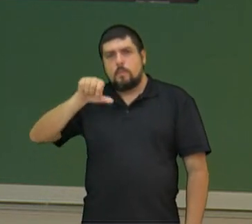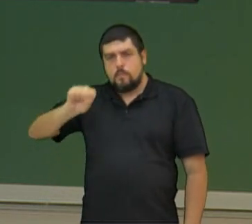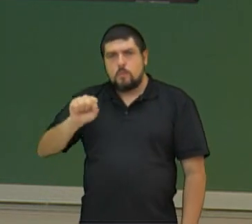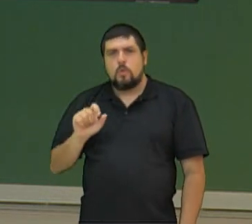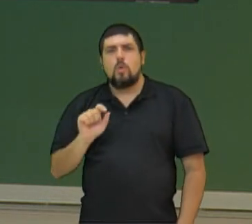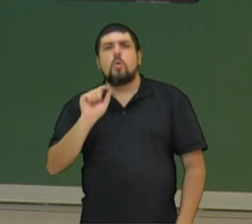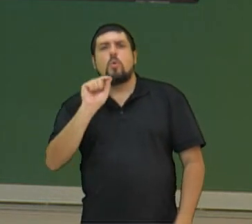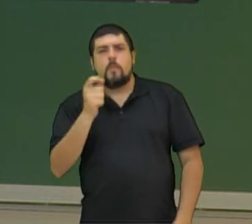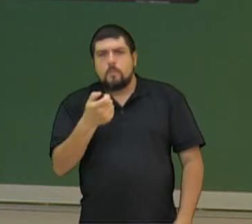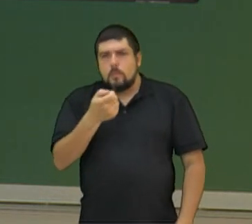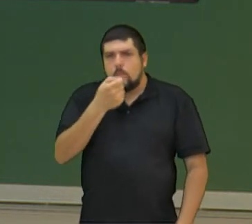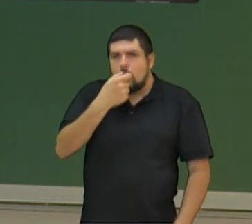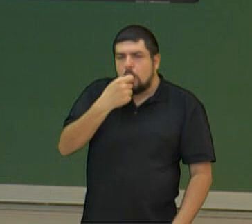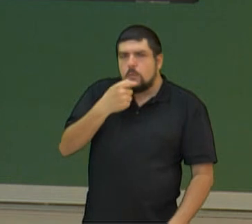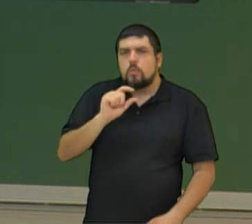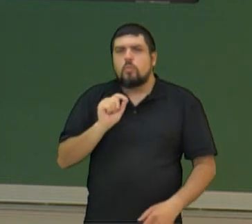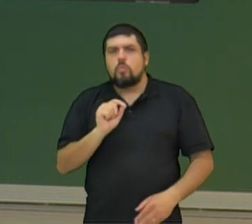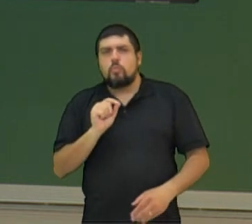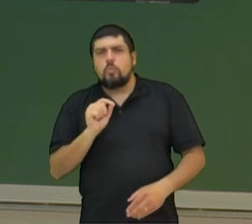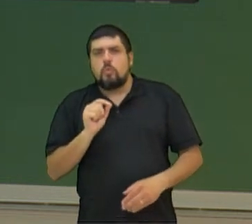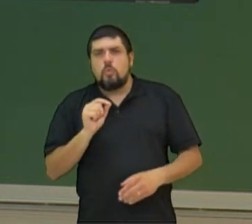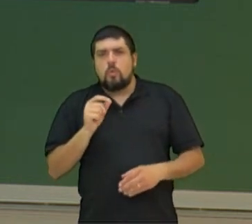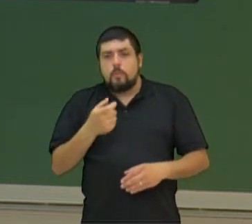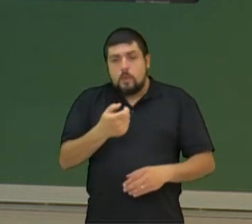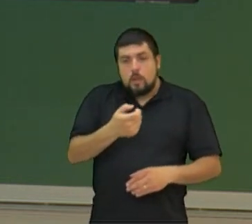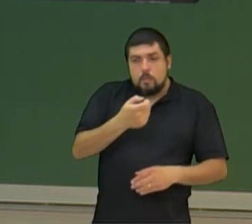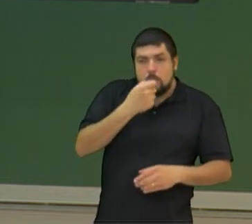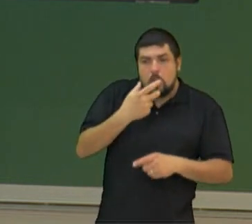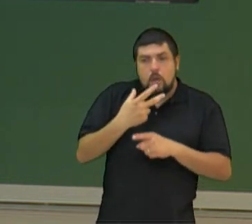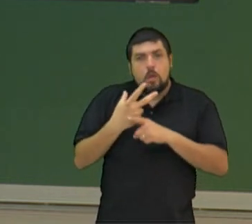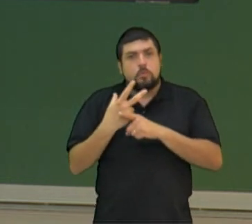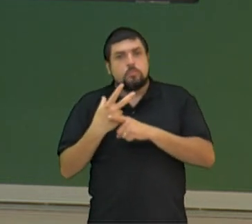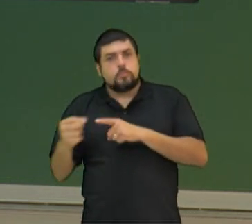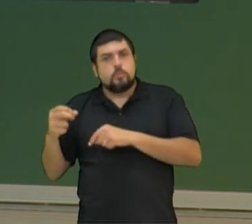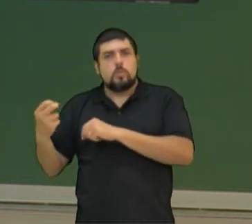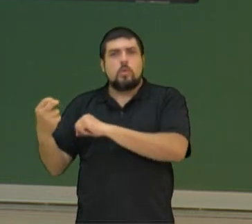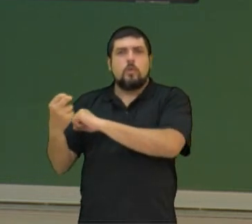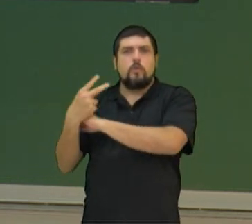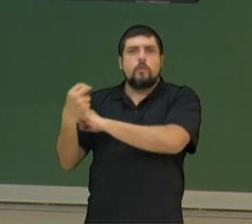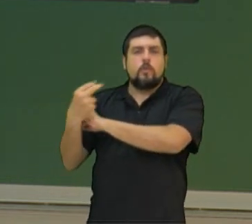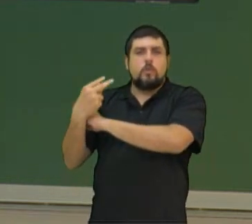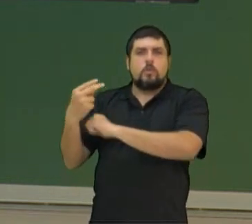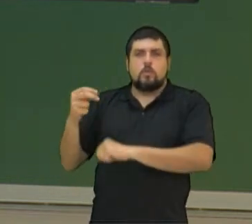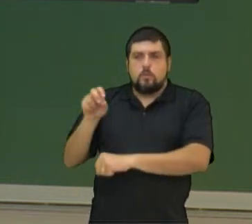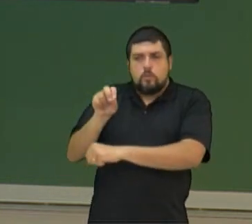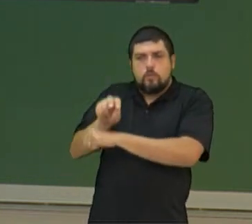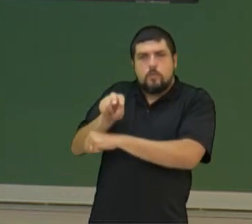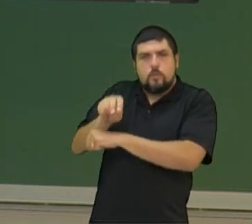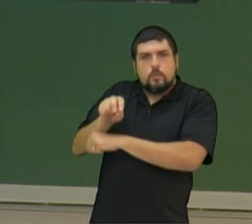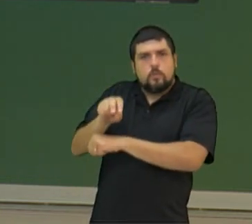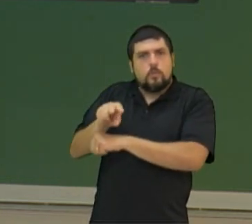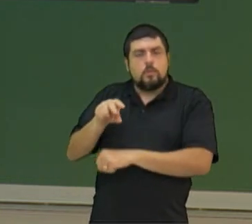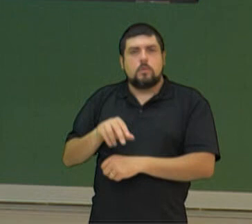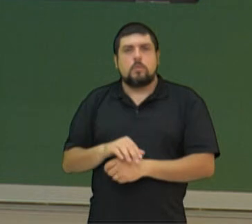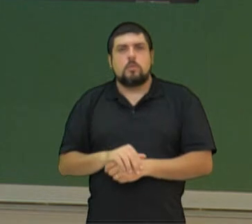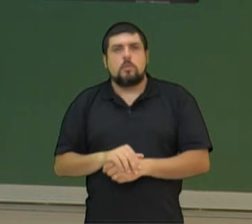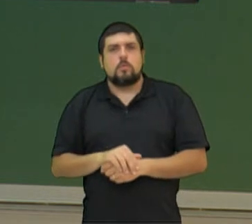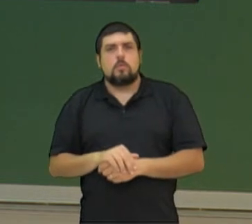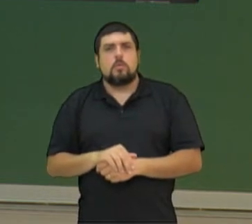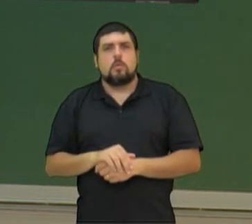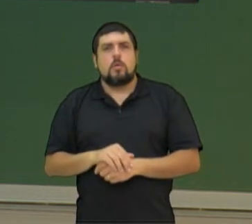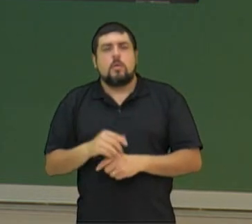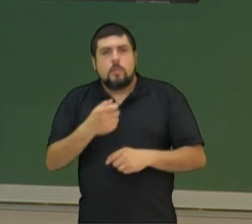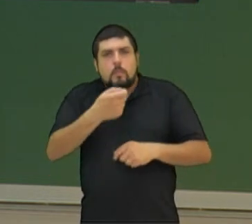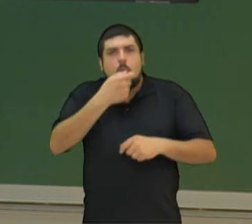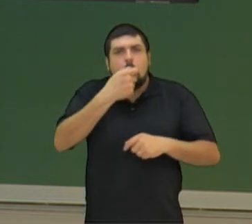antirretrovirais. O que isso quer dizer? Quer dizer que são comprimidos, medicamentos para impedir que o vírus fique se